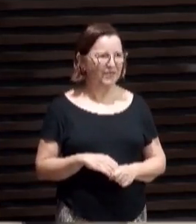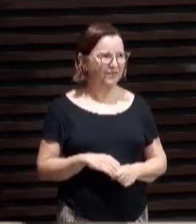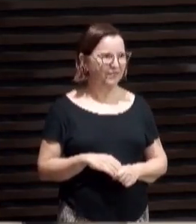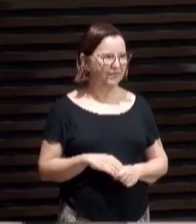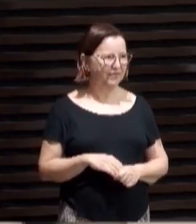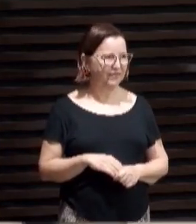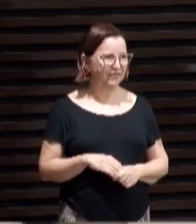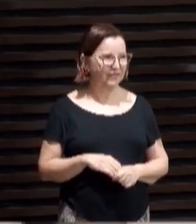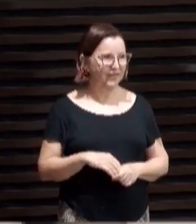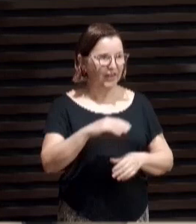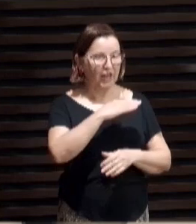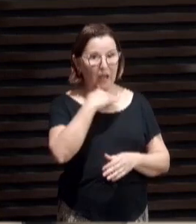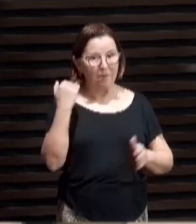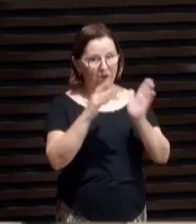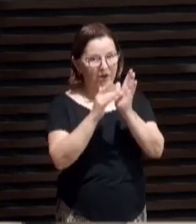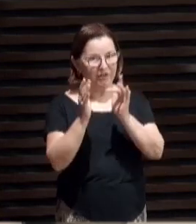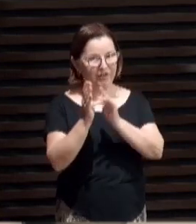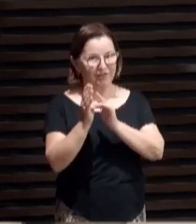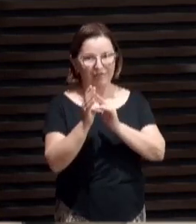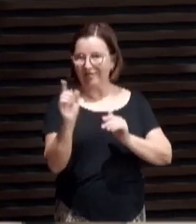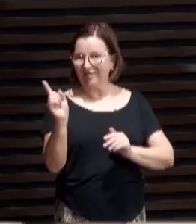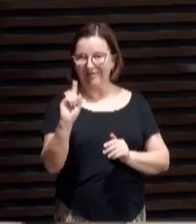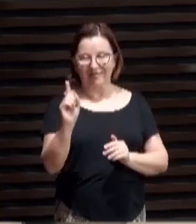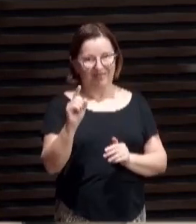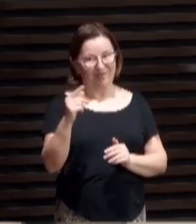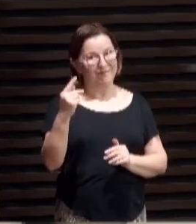Aquela morte não era dele.